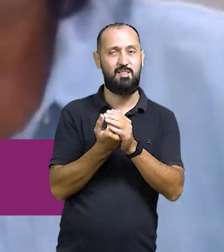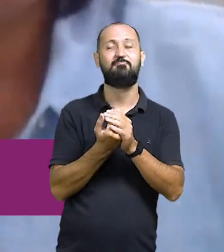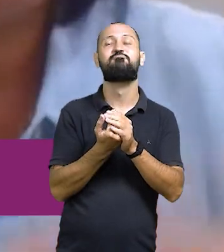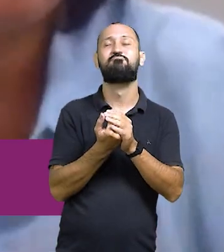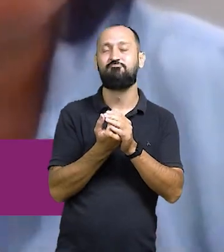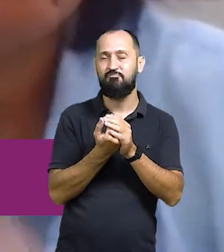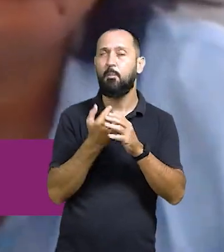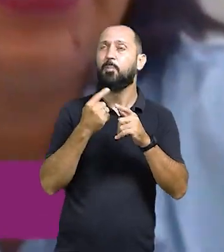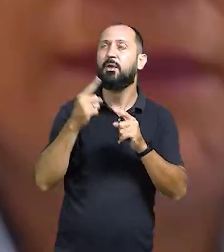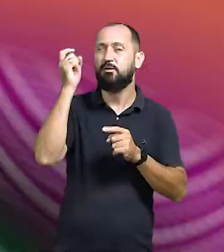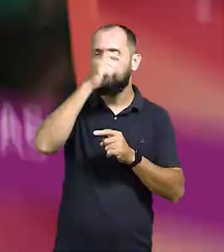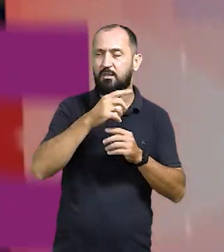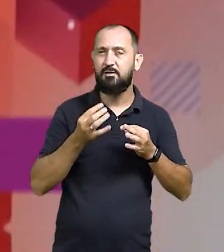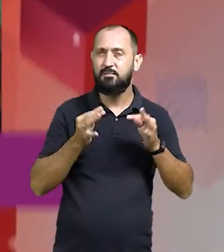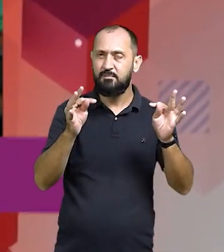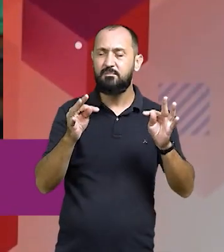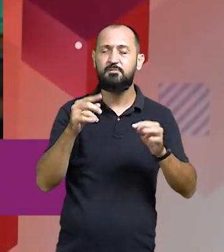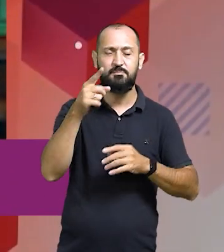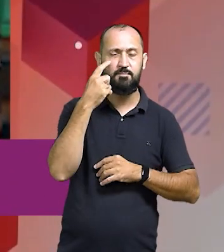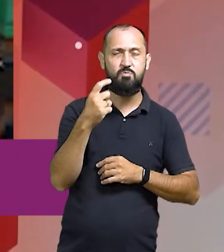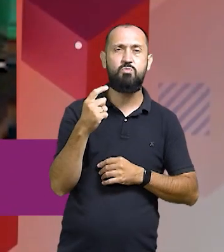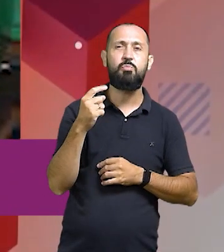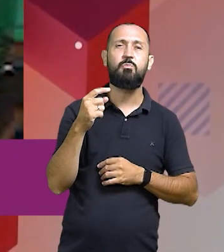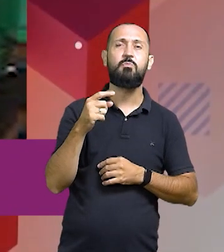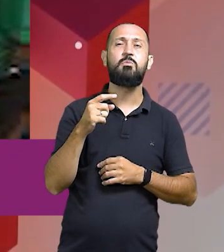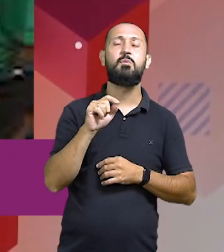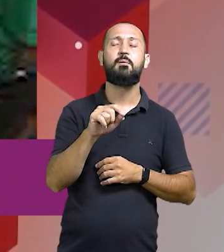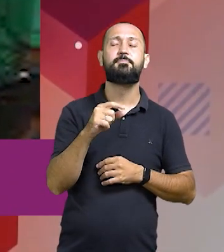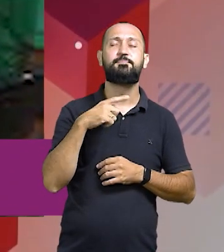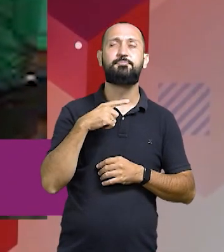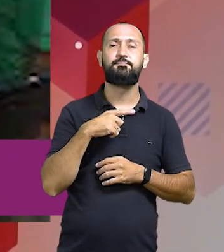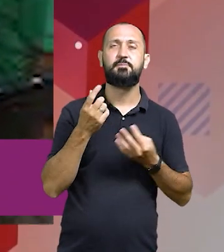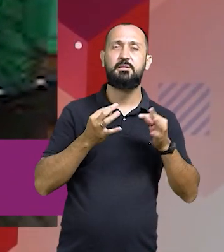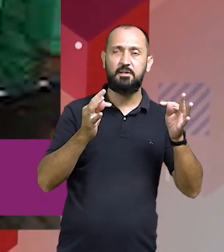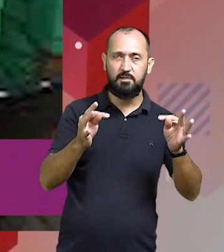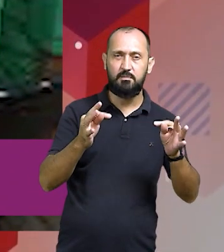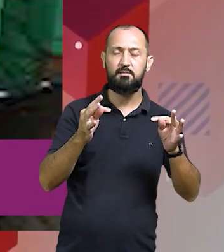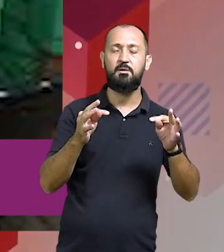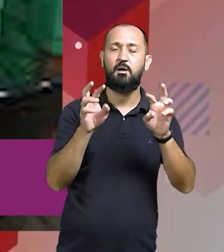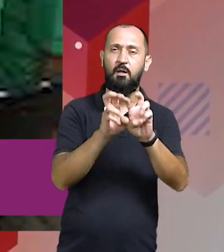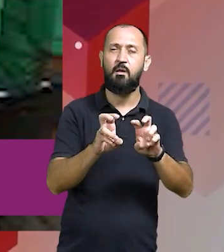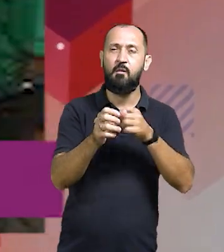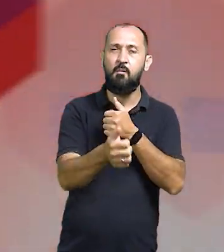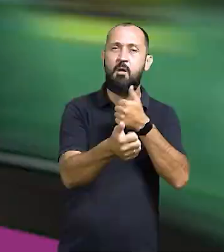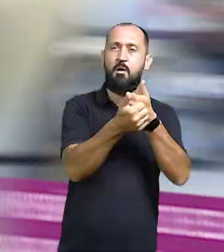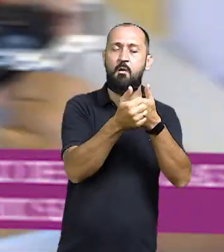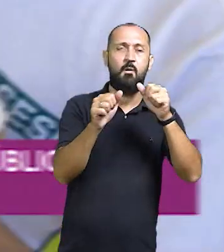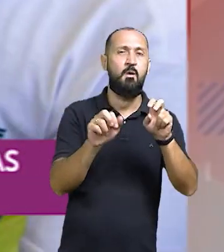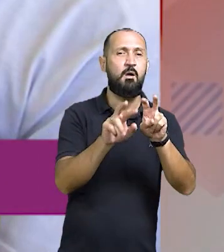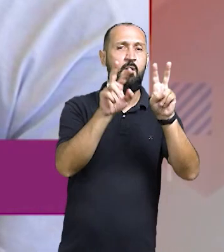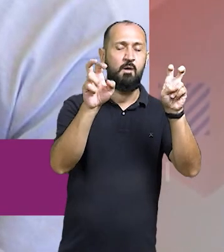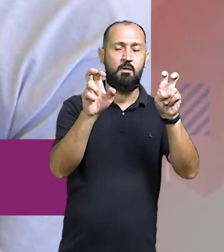a inclusão digital, a inovação, né? O acesso às mídias, às tecnologias e principalmente, a